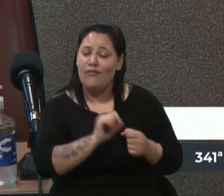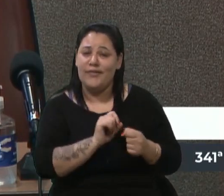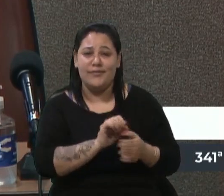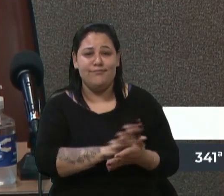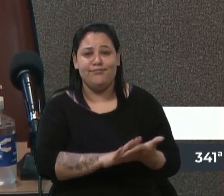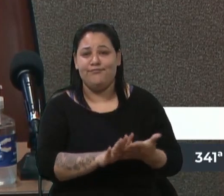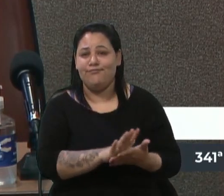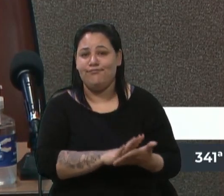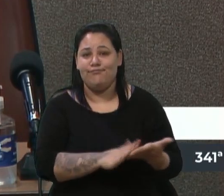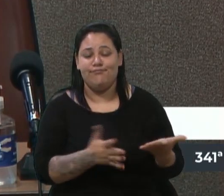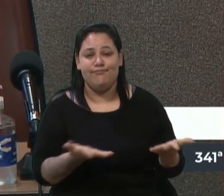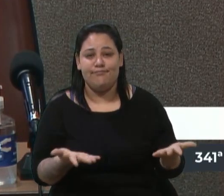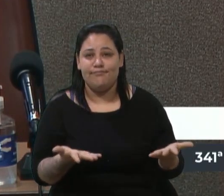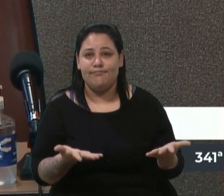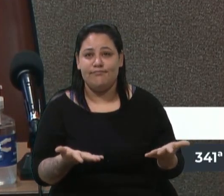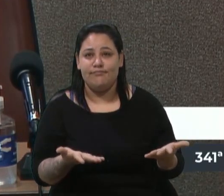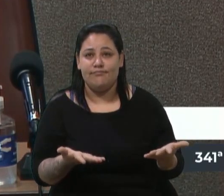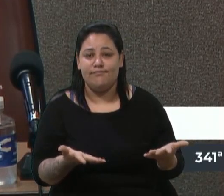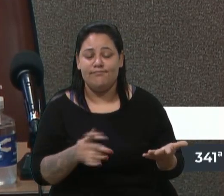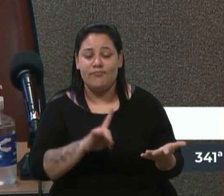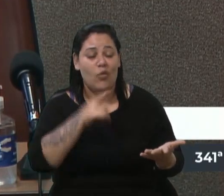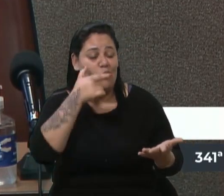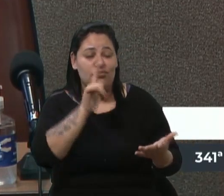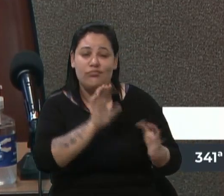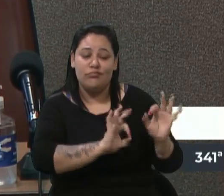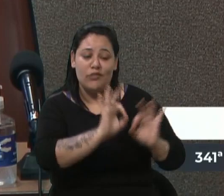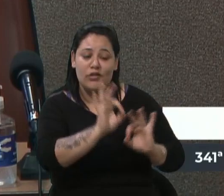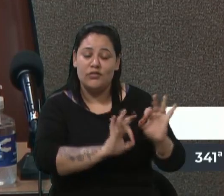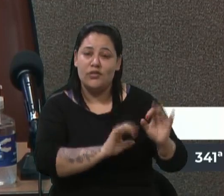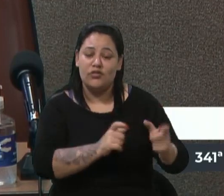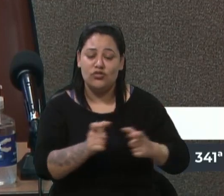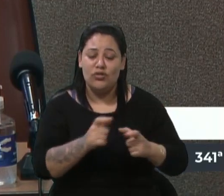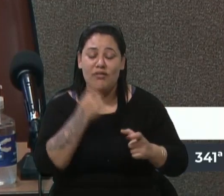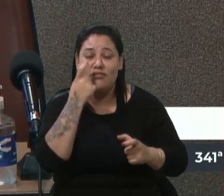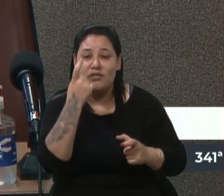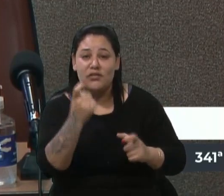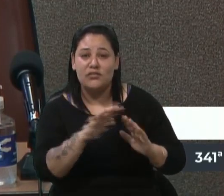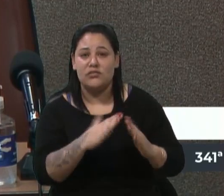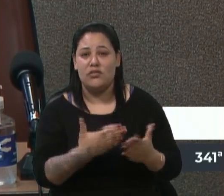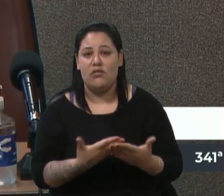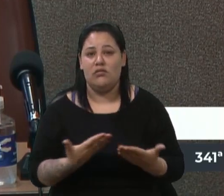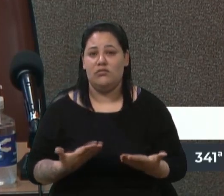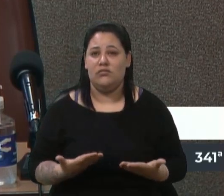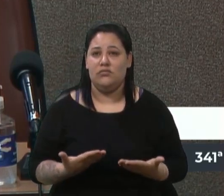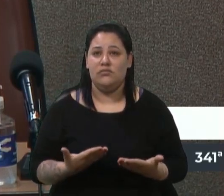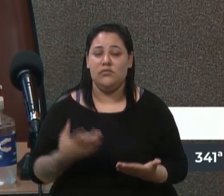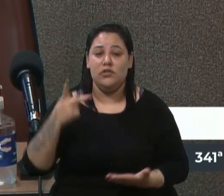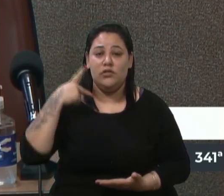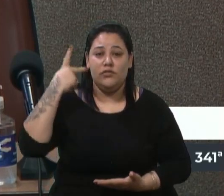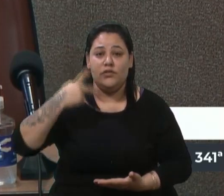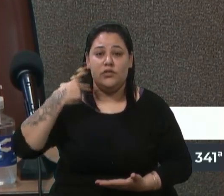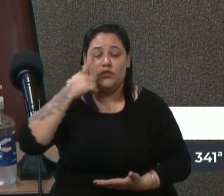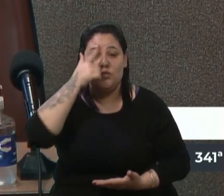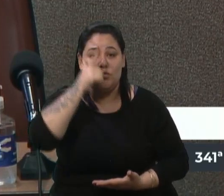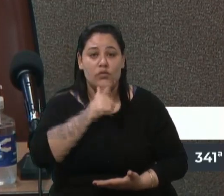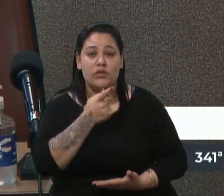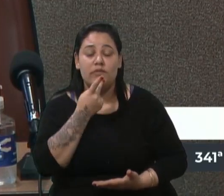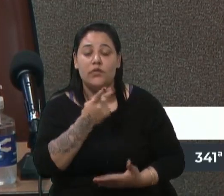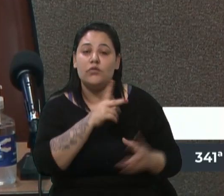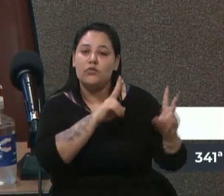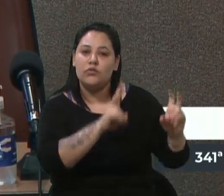coisa. Não consegue organizar os jogos escolares interessantes. E o vereador Lucas Caranhato falou